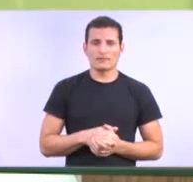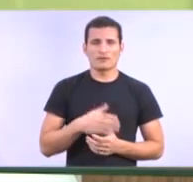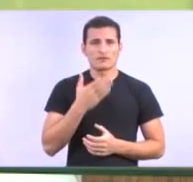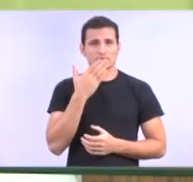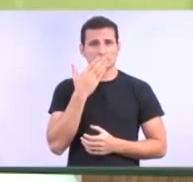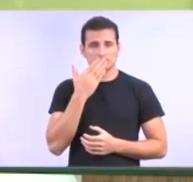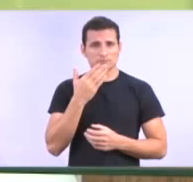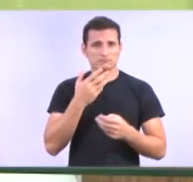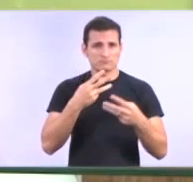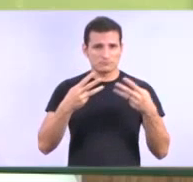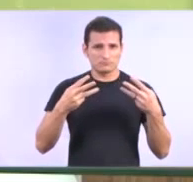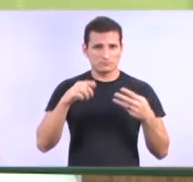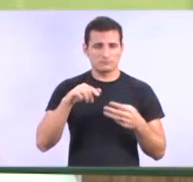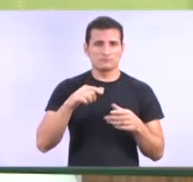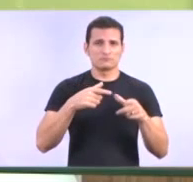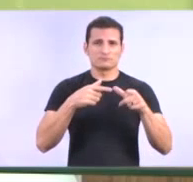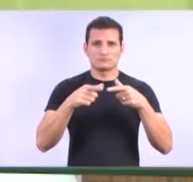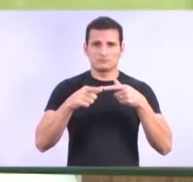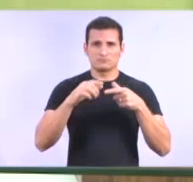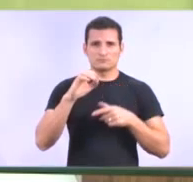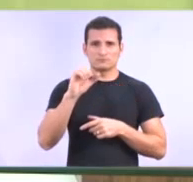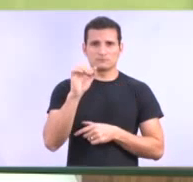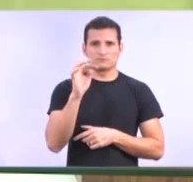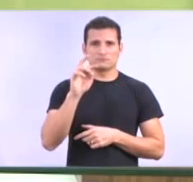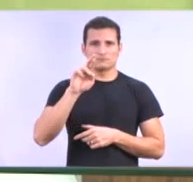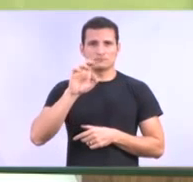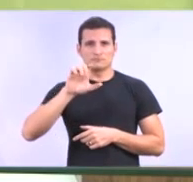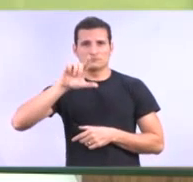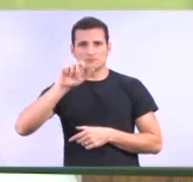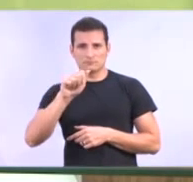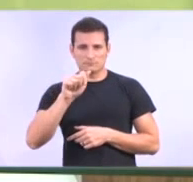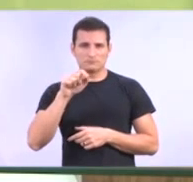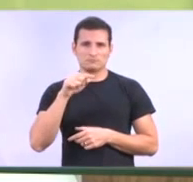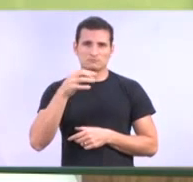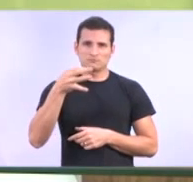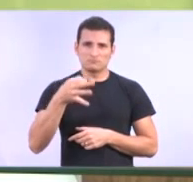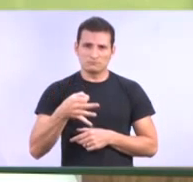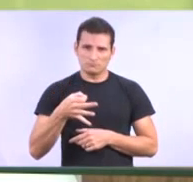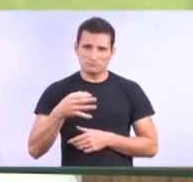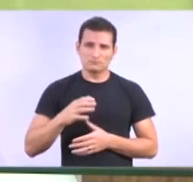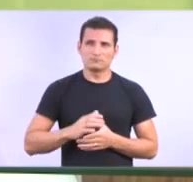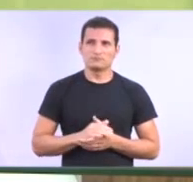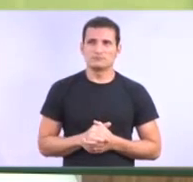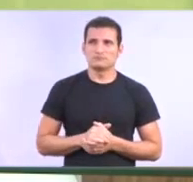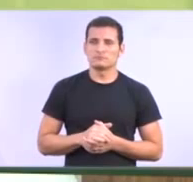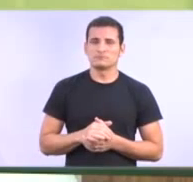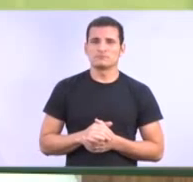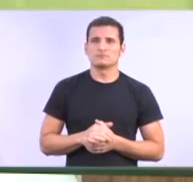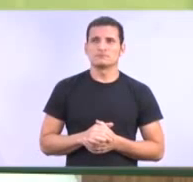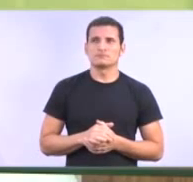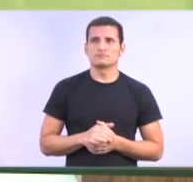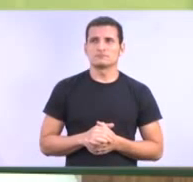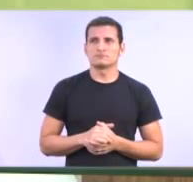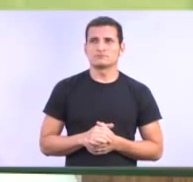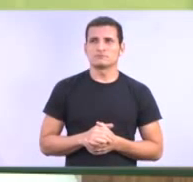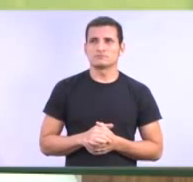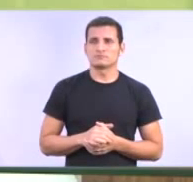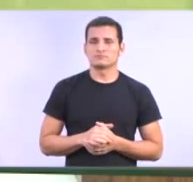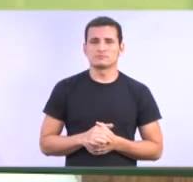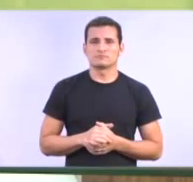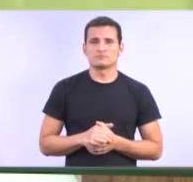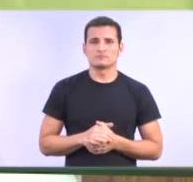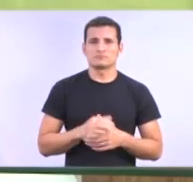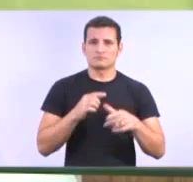é a topologia estrela. Está absolutamente correto, Fábio. Primeiro porque a estrela